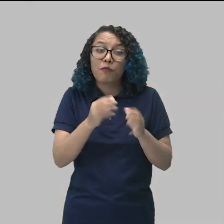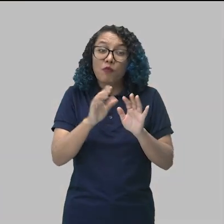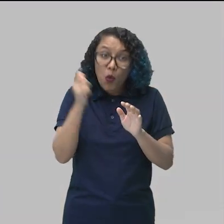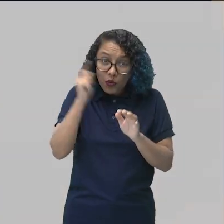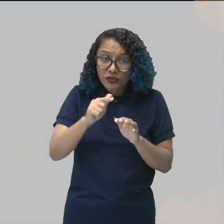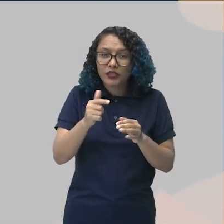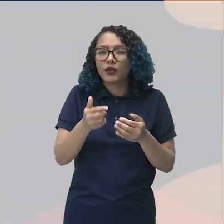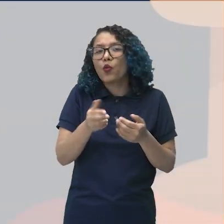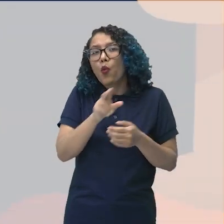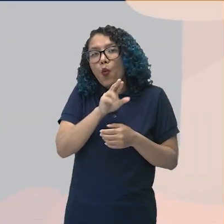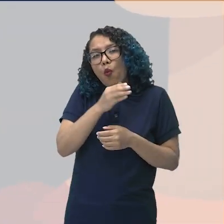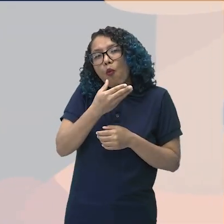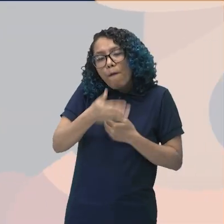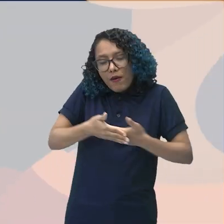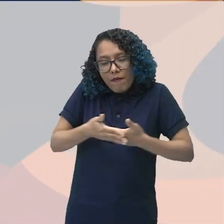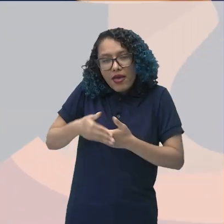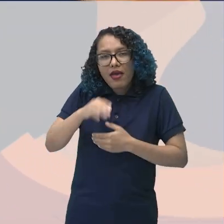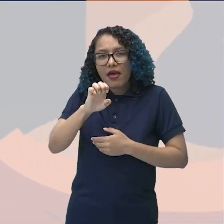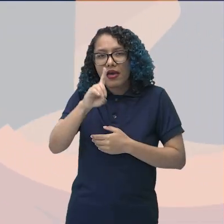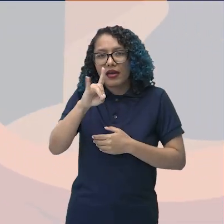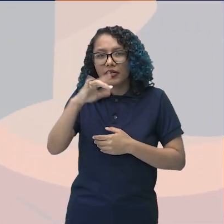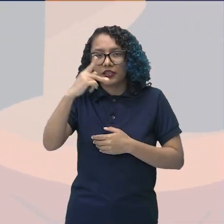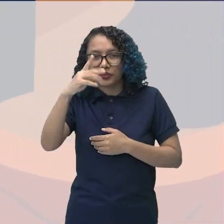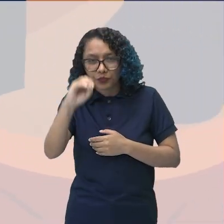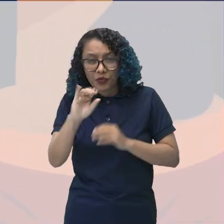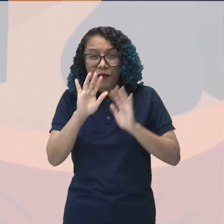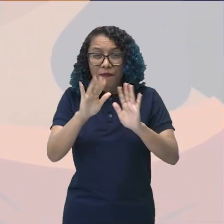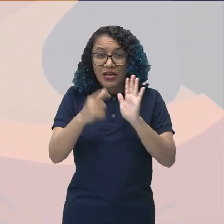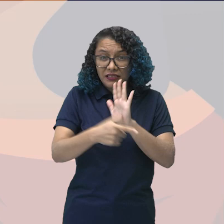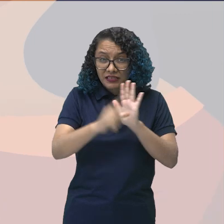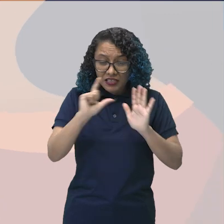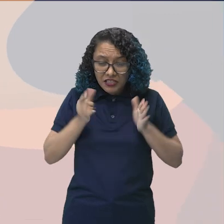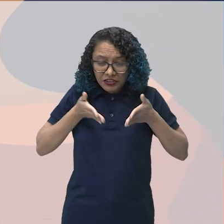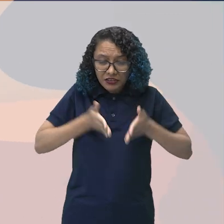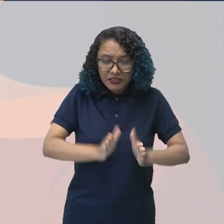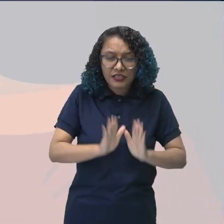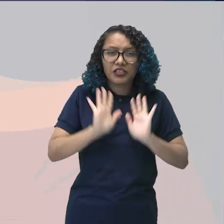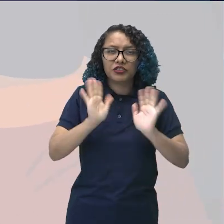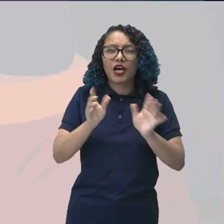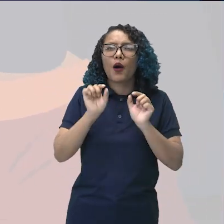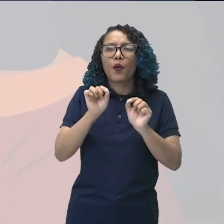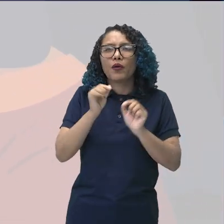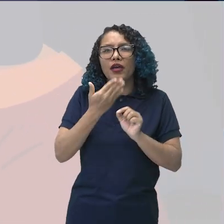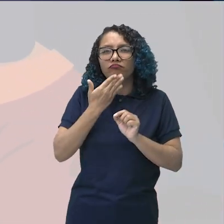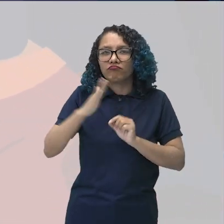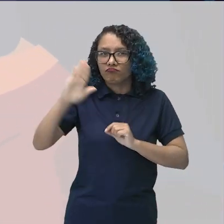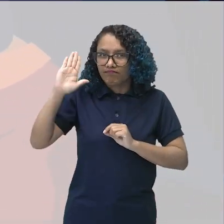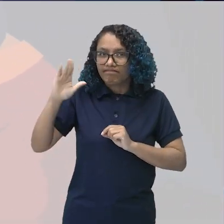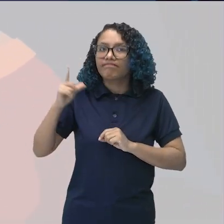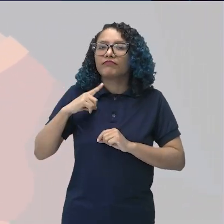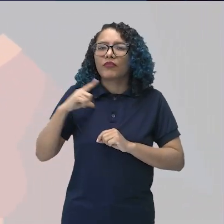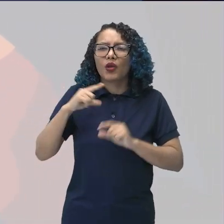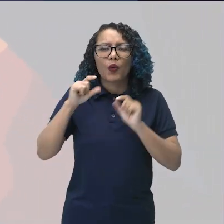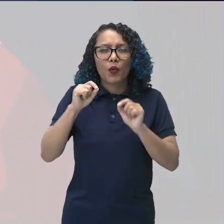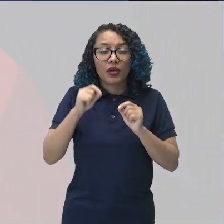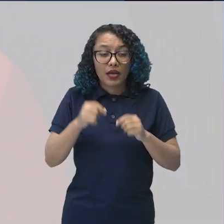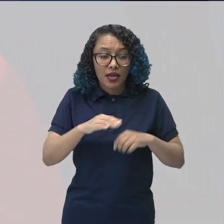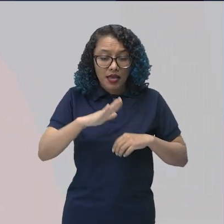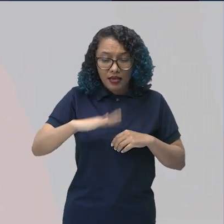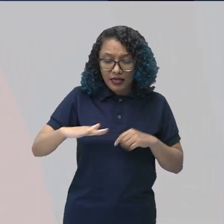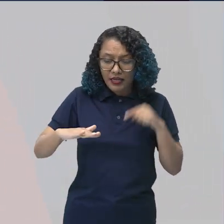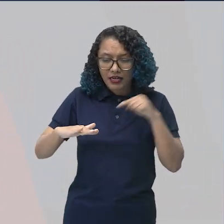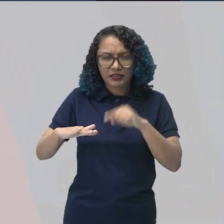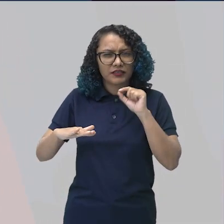Édipo. Mas que destino! Antes mesmo de seu nascimento havia uma profecia. A pobre criança